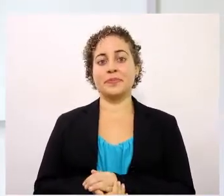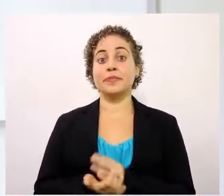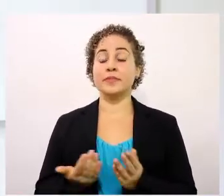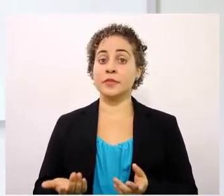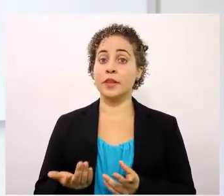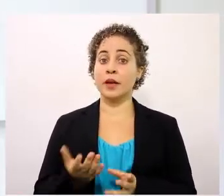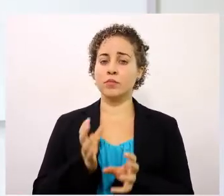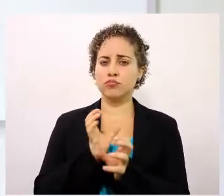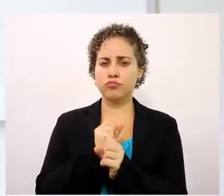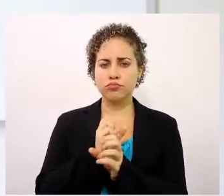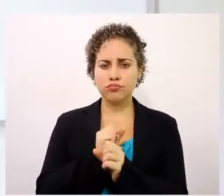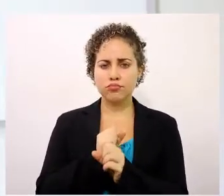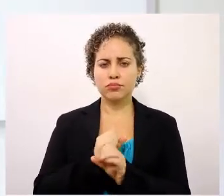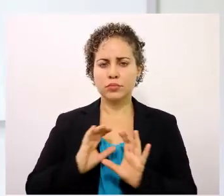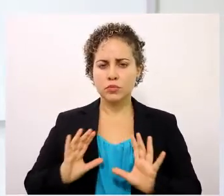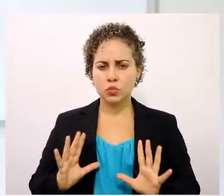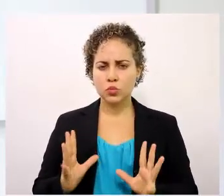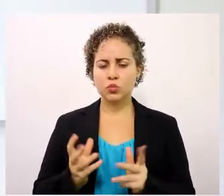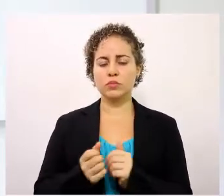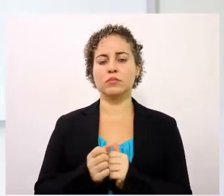Calculando isso aqui,